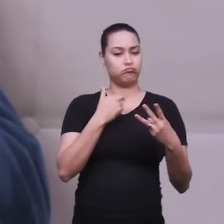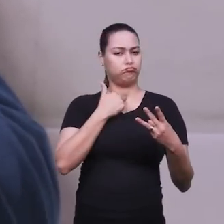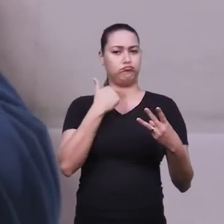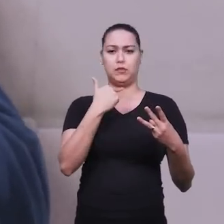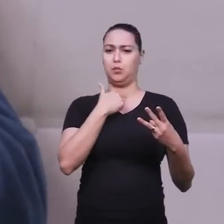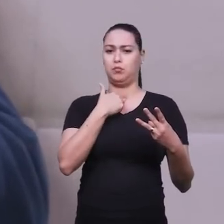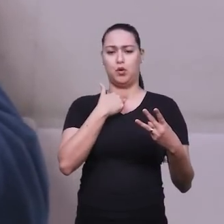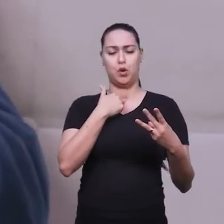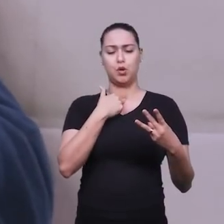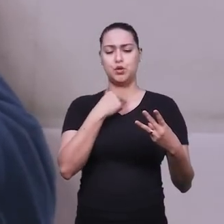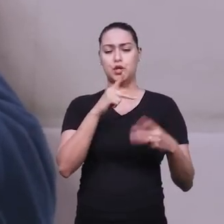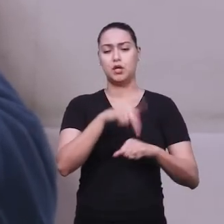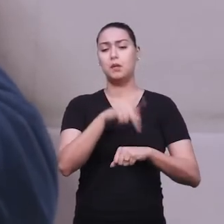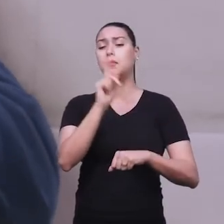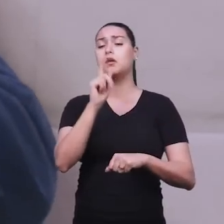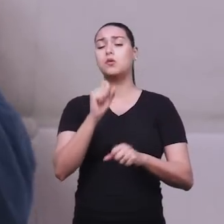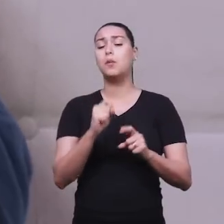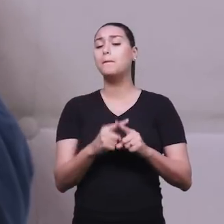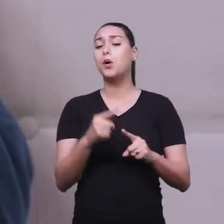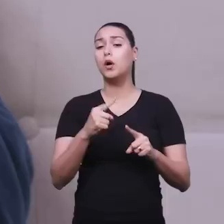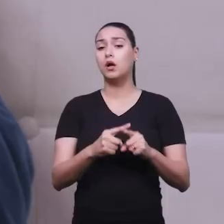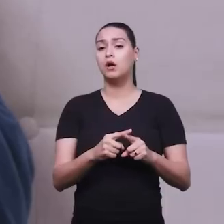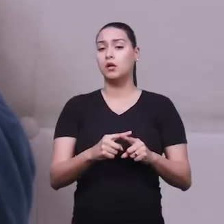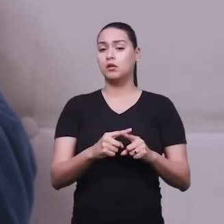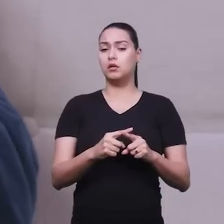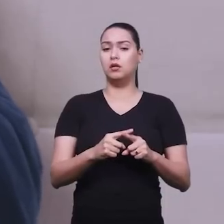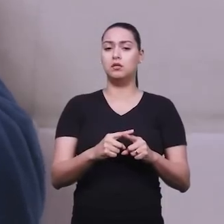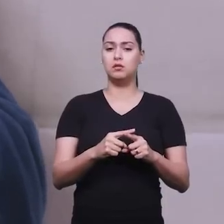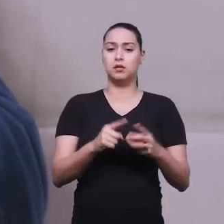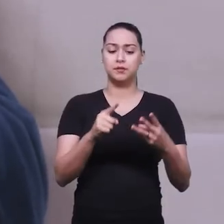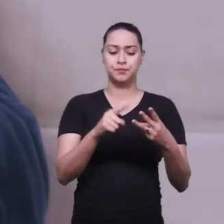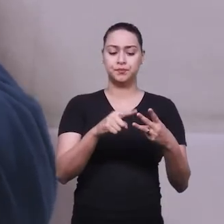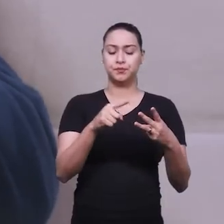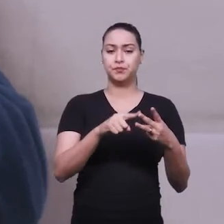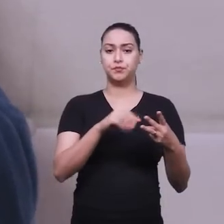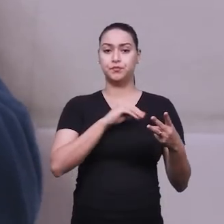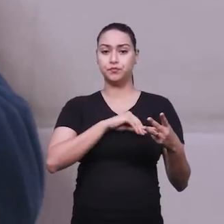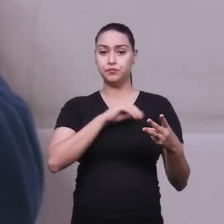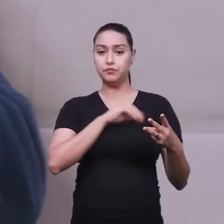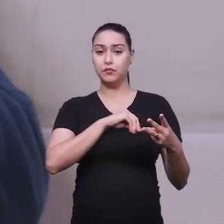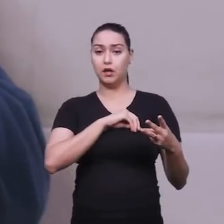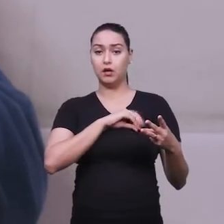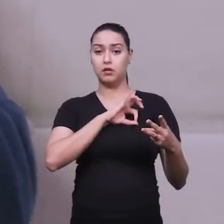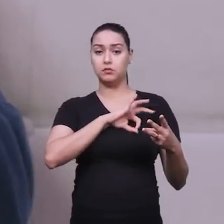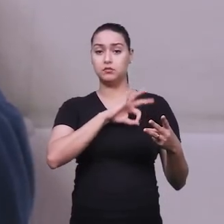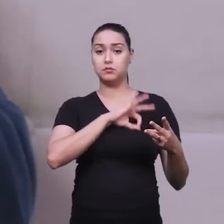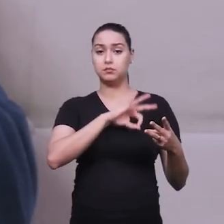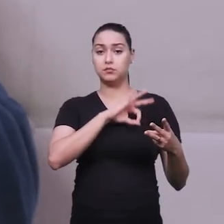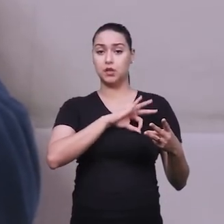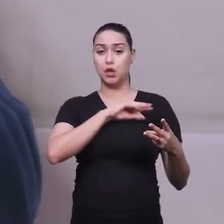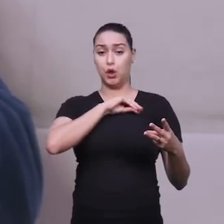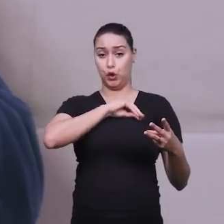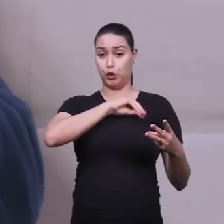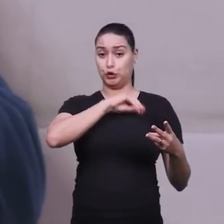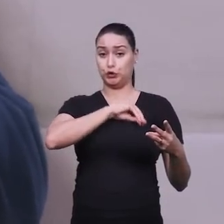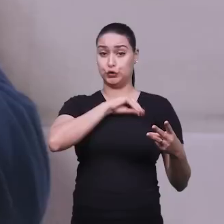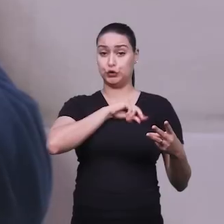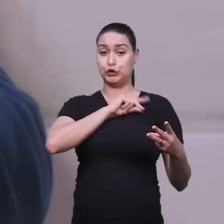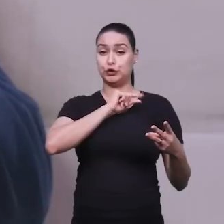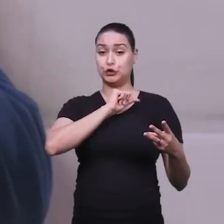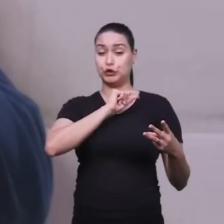podia participar da Páscoa. Por quê? Porque o assalariado, ele aponta,